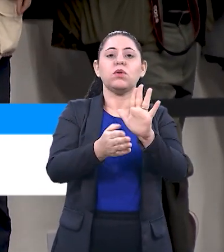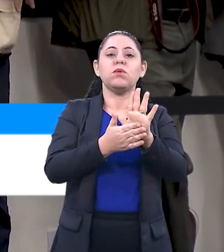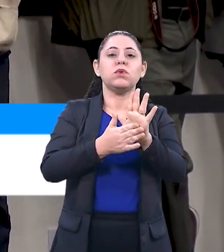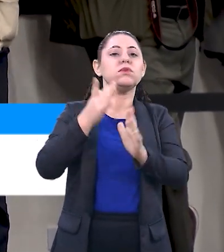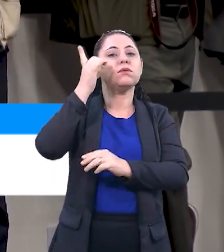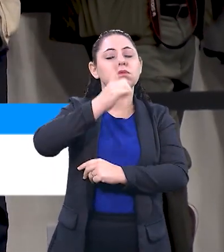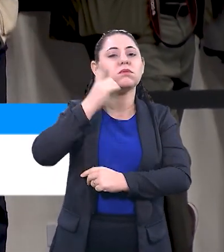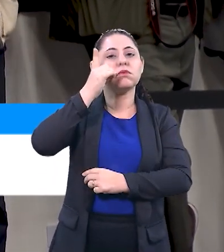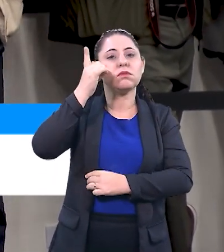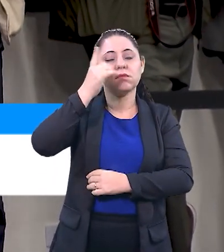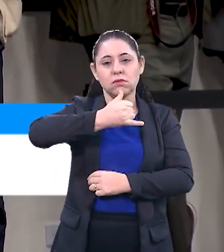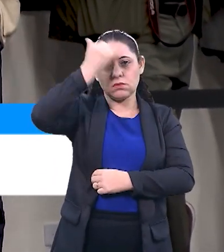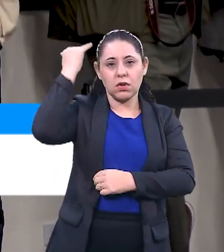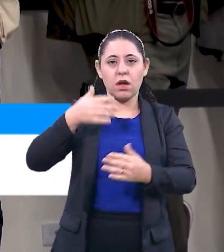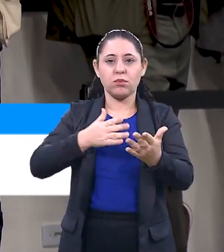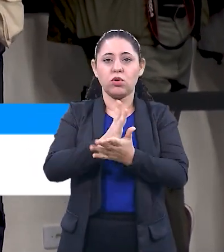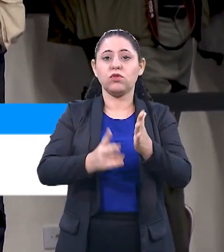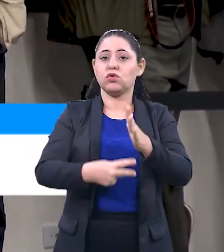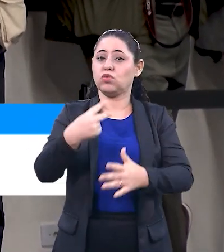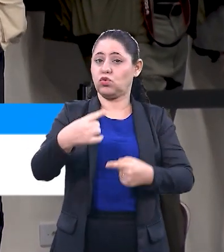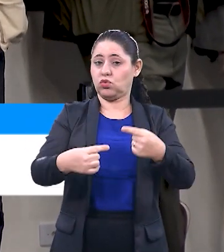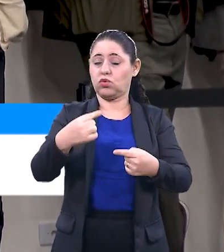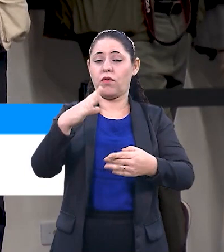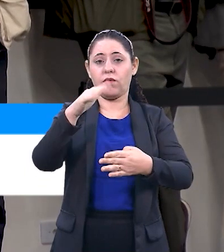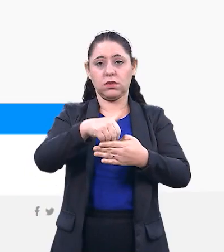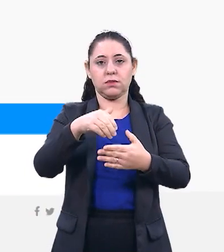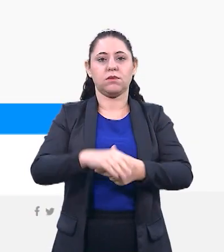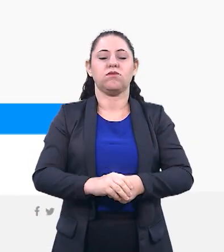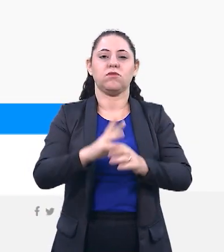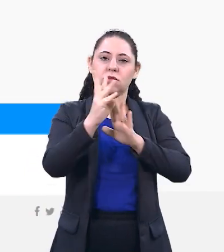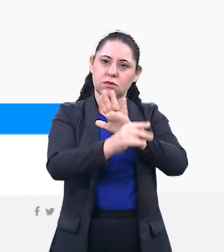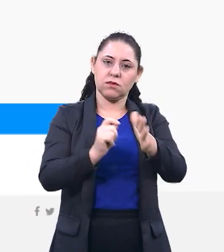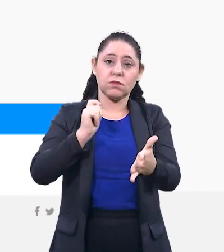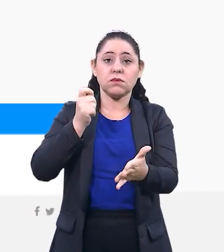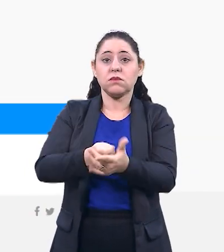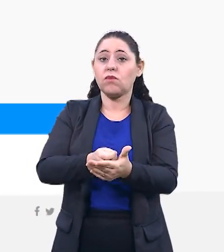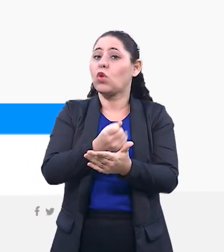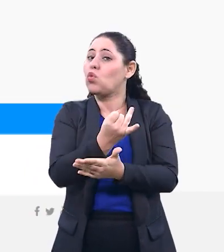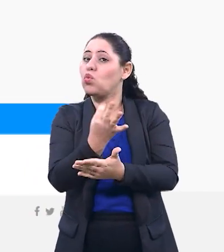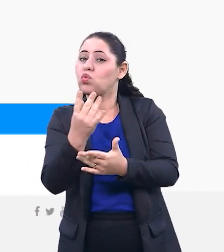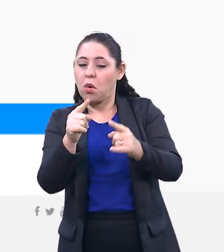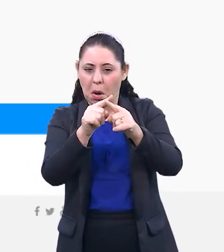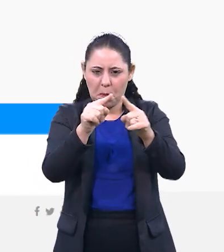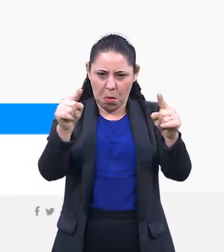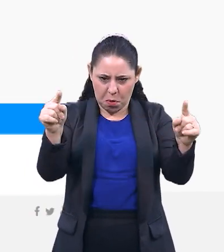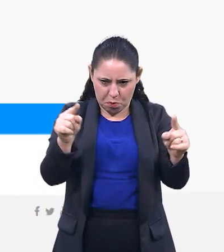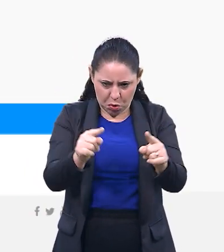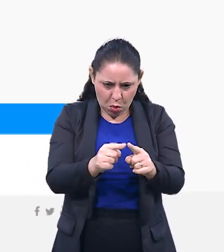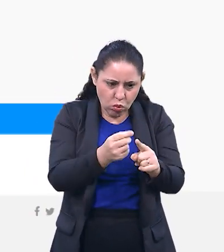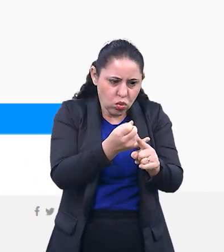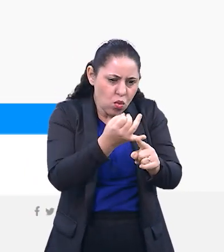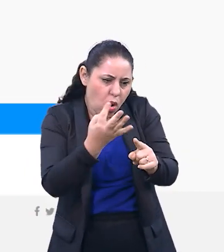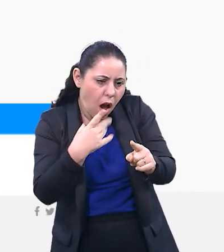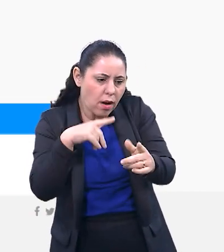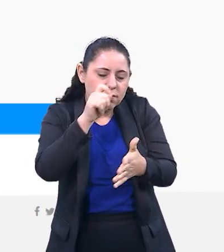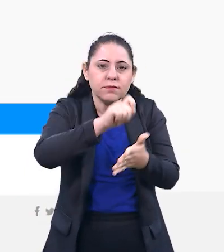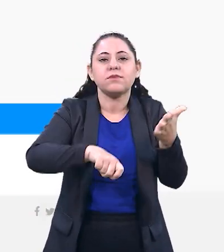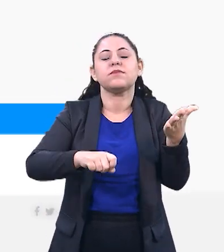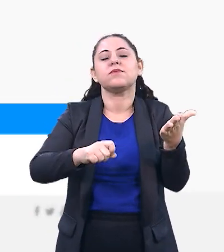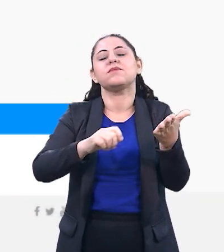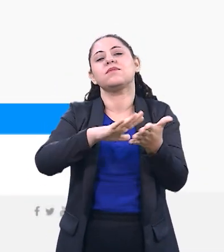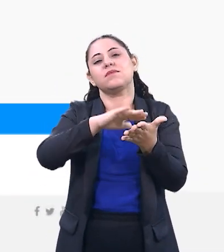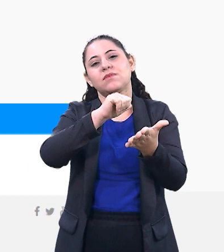Júnior Mock, do MDB, foi aprovado em segunda votação. O projeto exige que o número de série da bicicleta